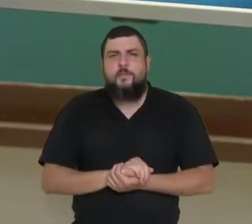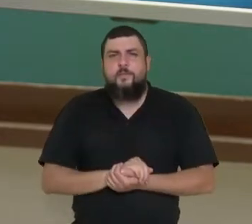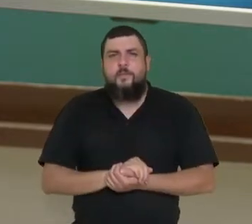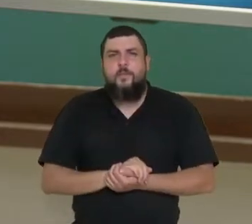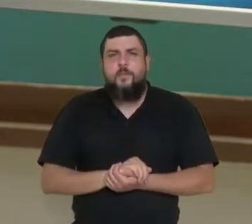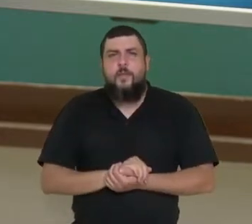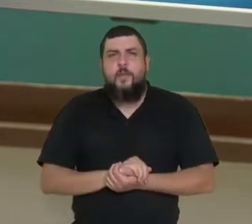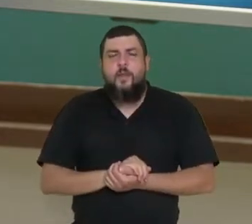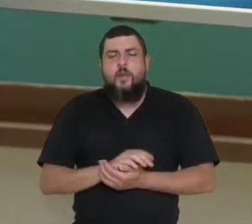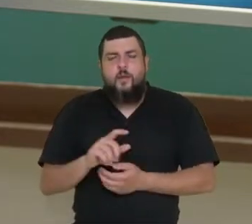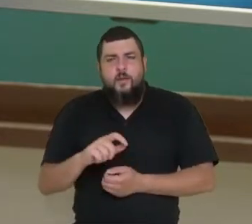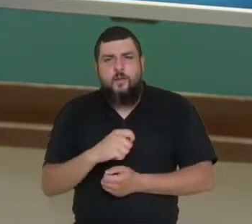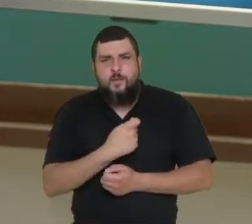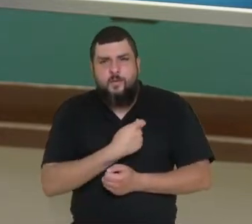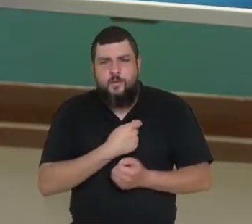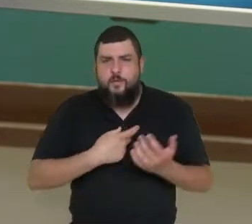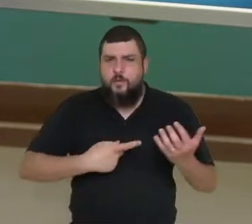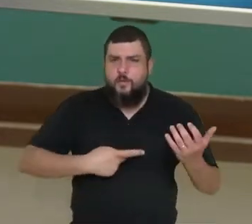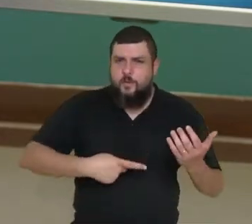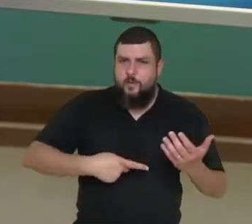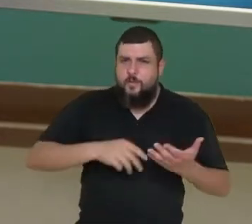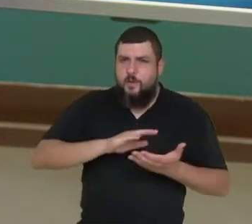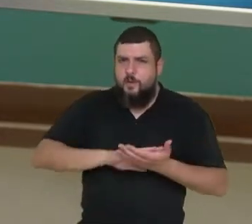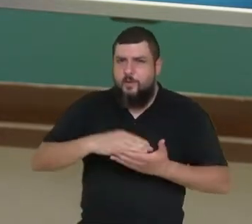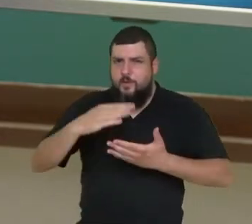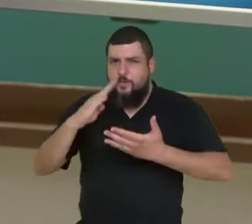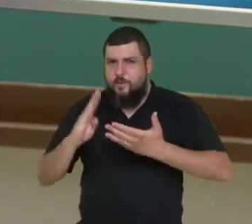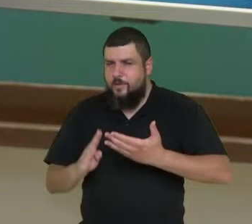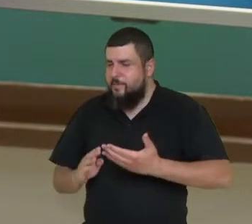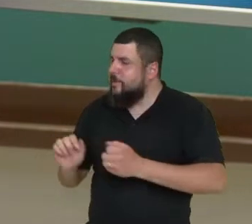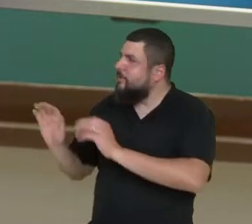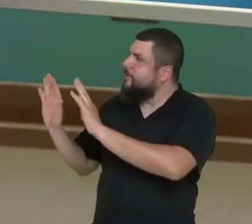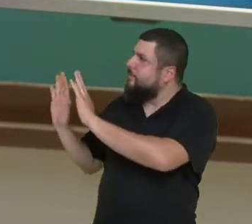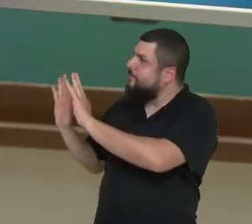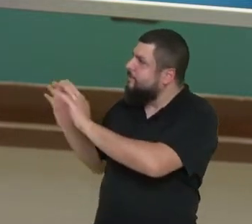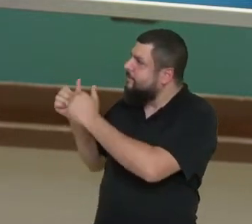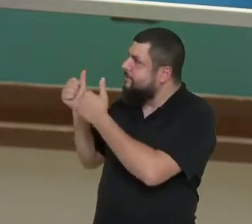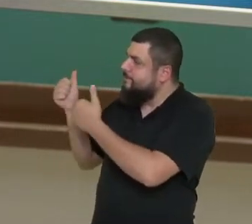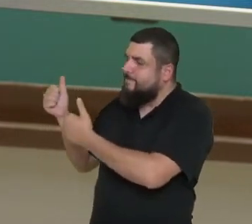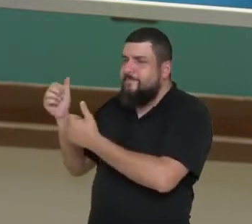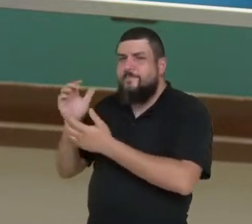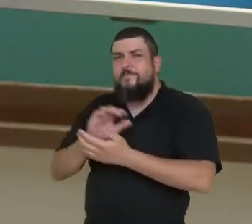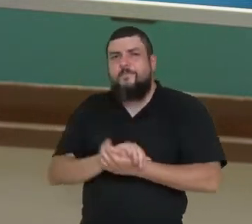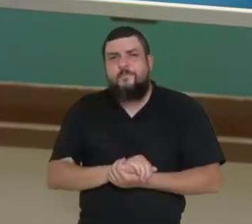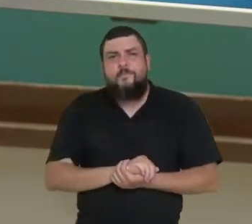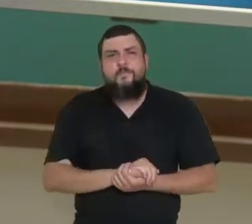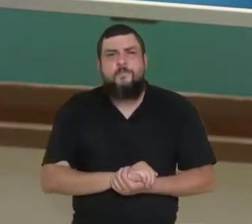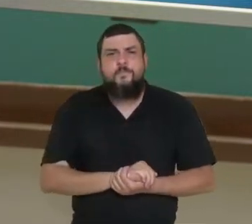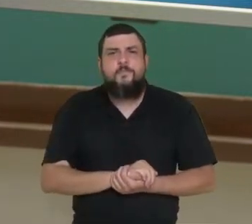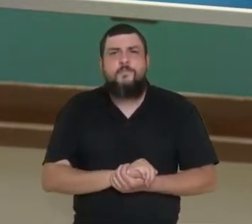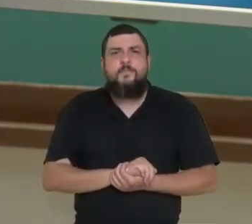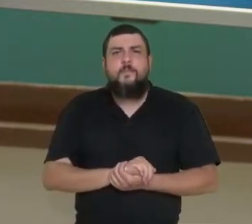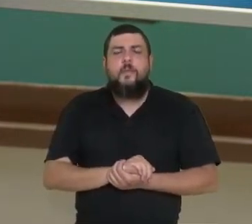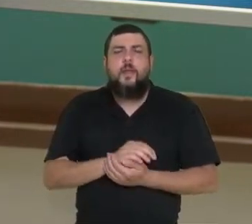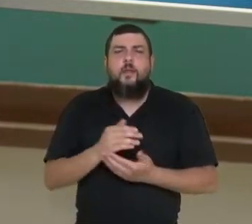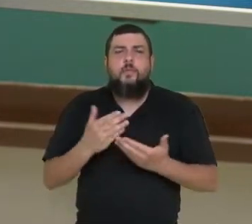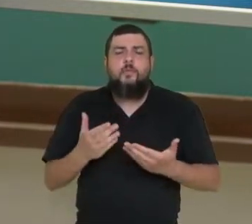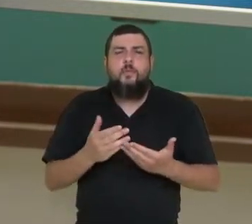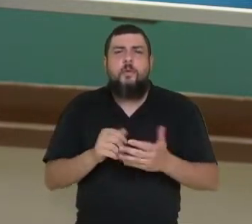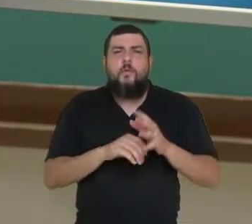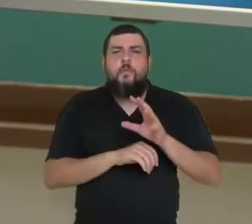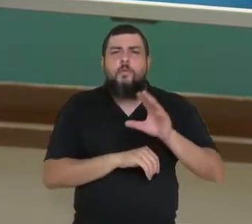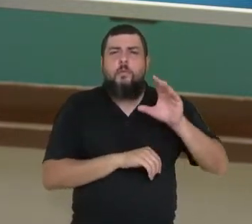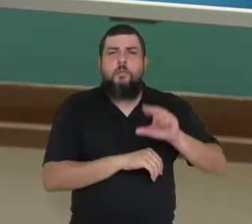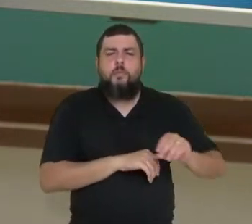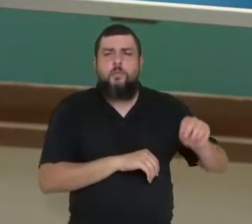compartilhada comigo o nosso colega Paulo, que está fazendo aí a transcrição da minha linguagem verbal para a linguagem